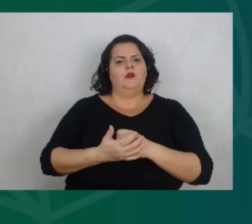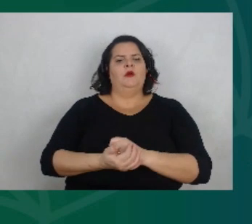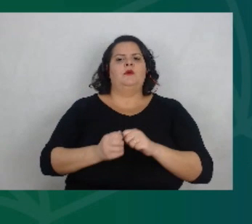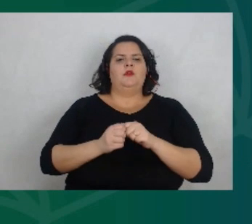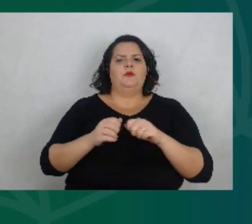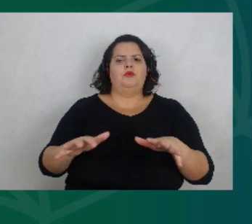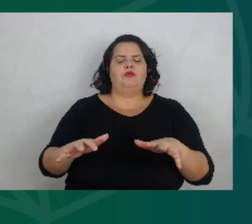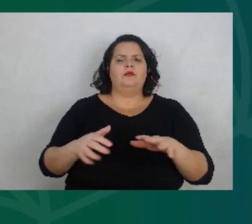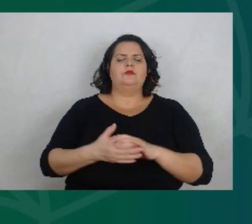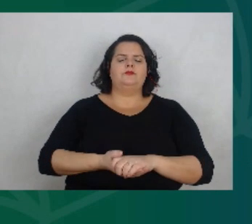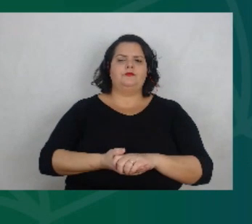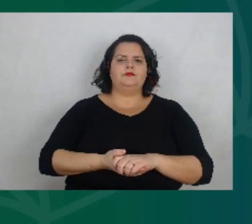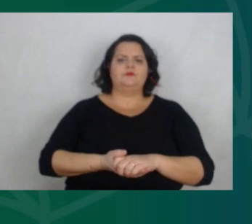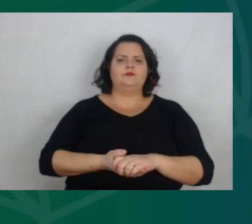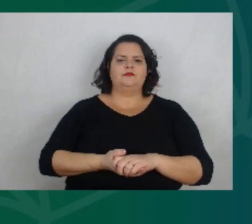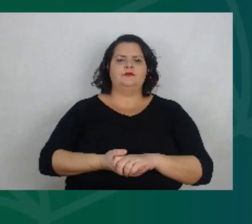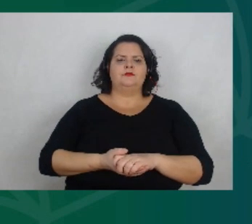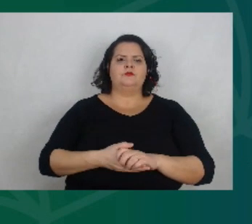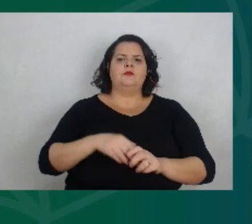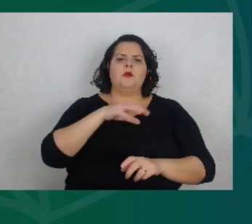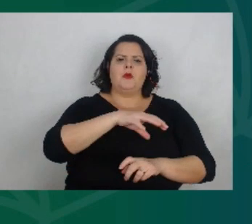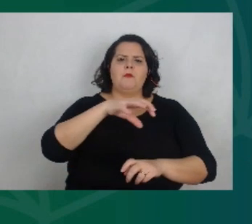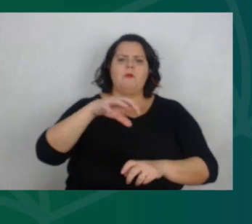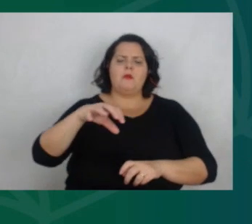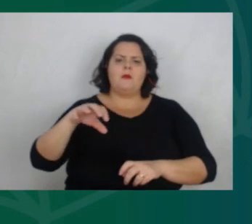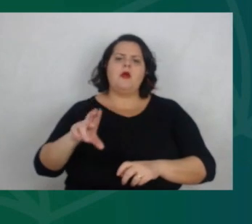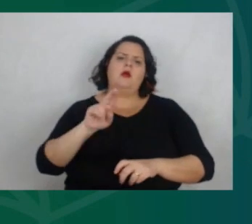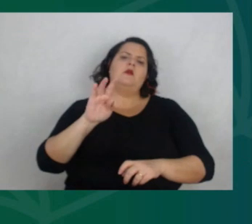pandemia, são as UTIs, das quais foram